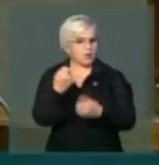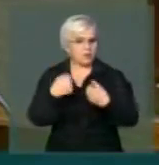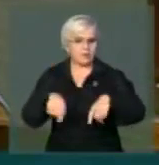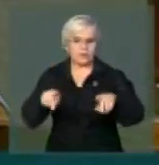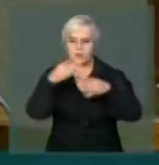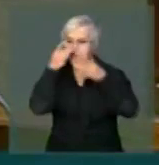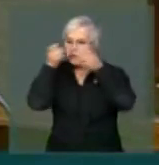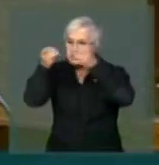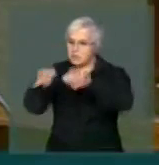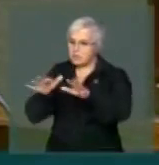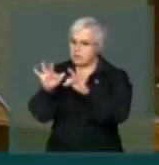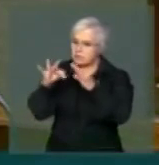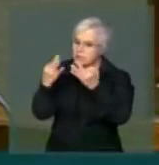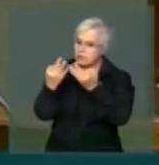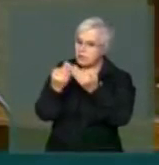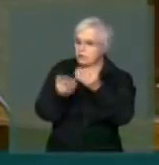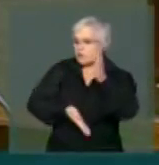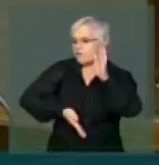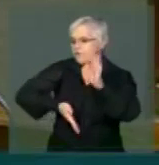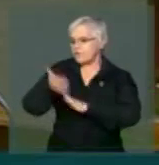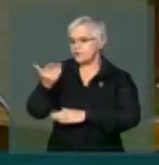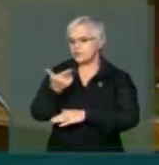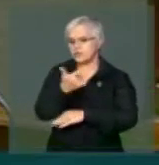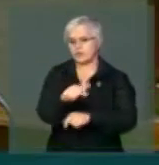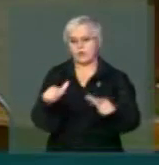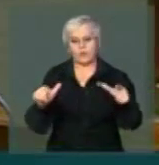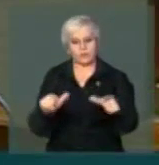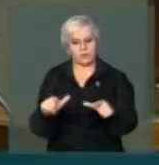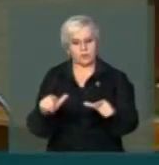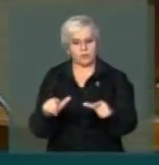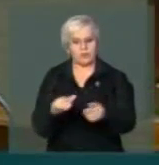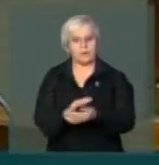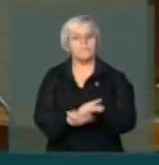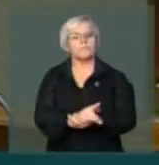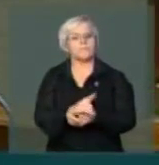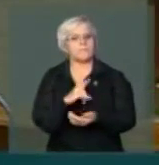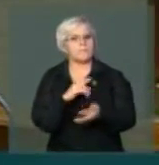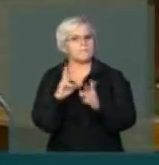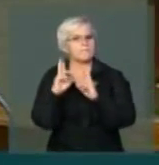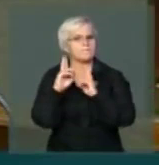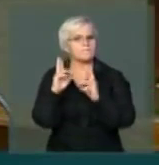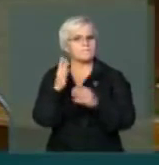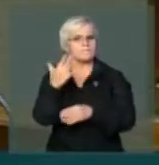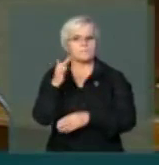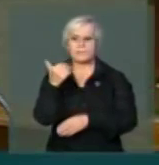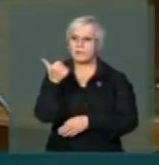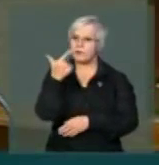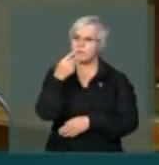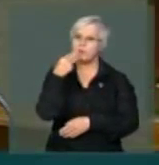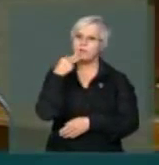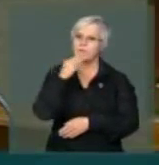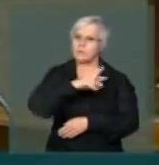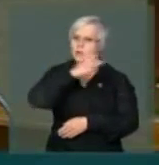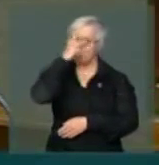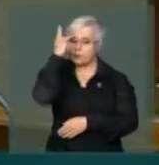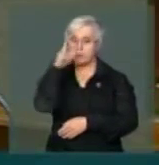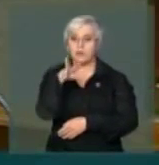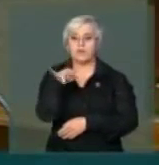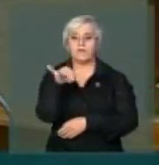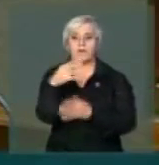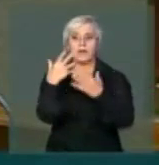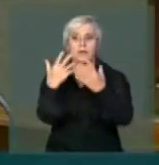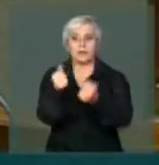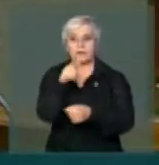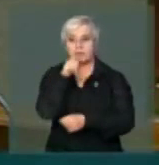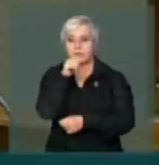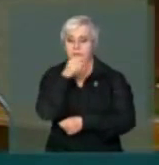seus familiares e sua história. Estima-se aproximadamente que 12 milhões de pessoas irão receber água